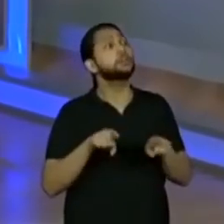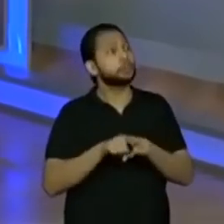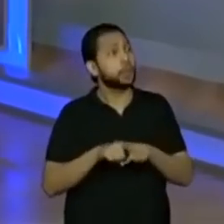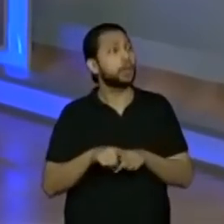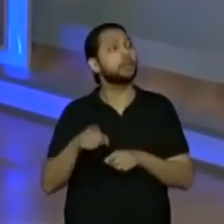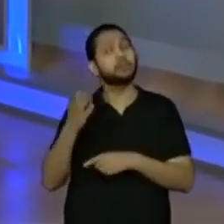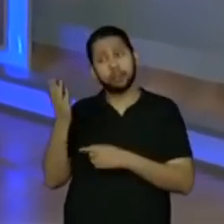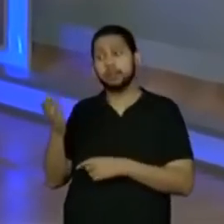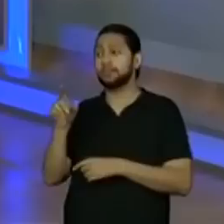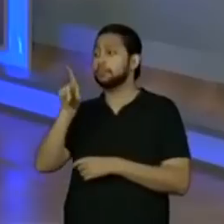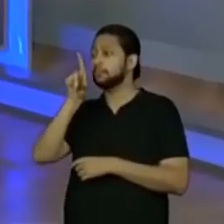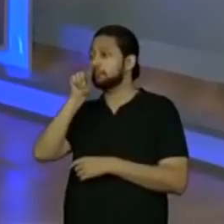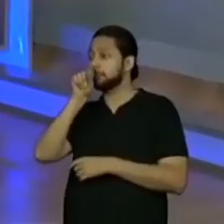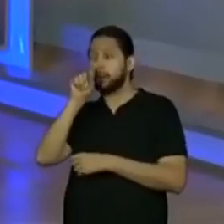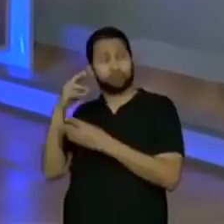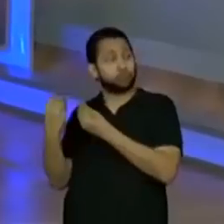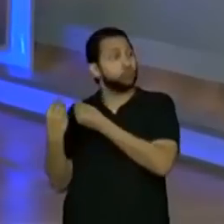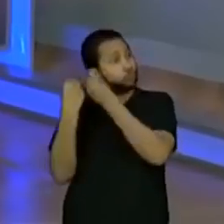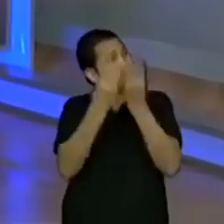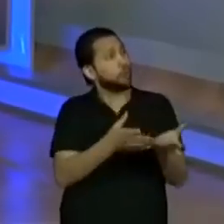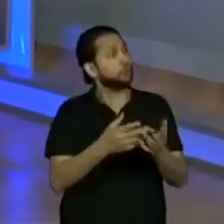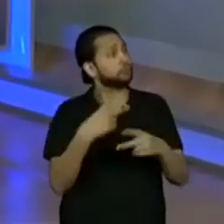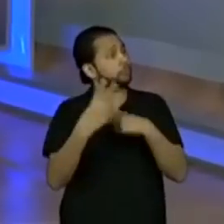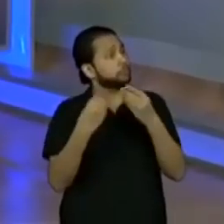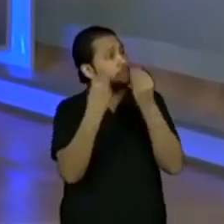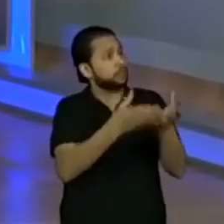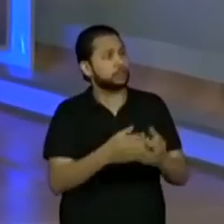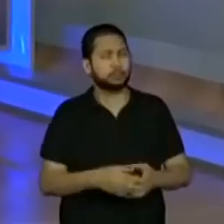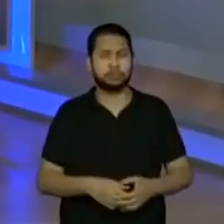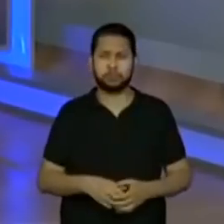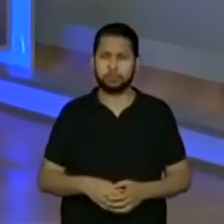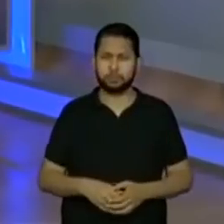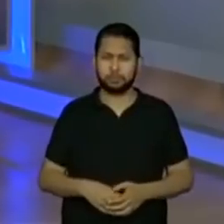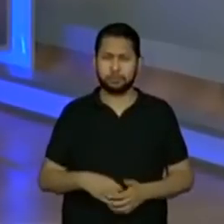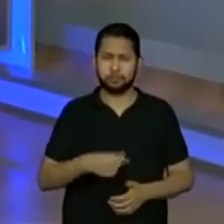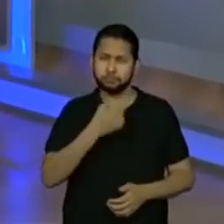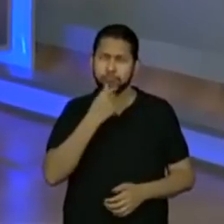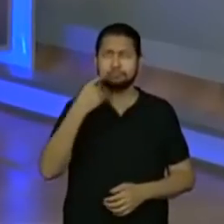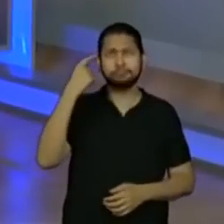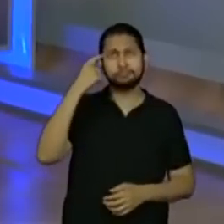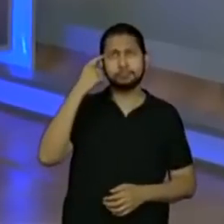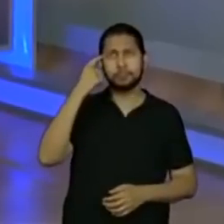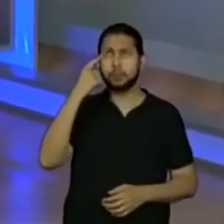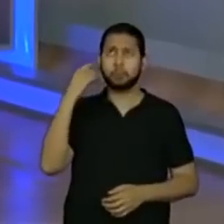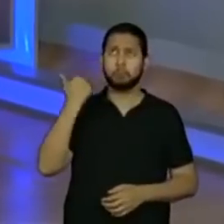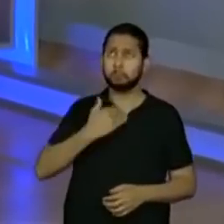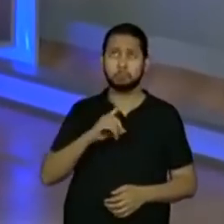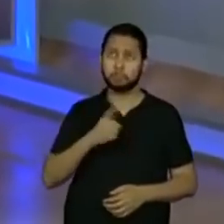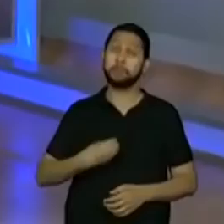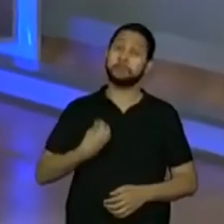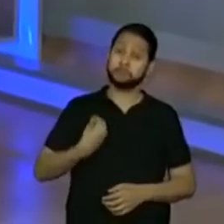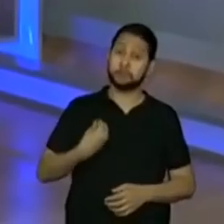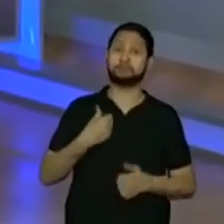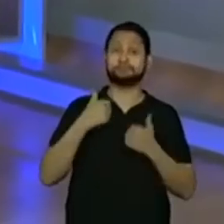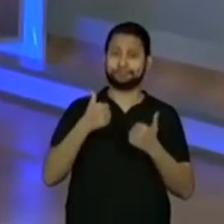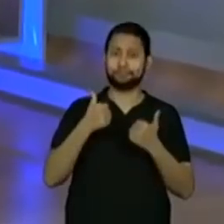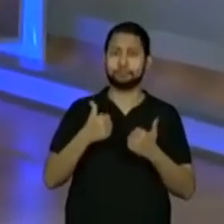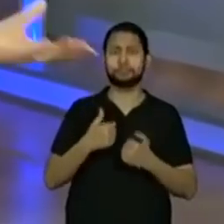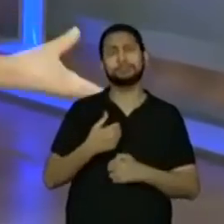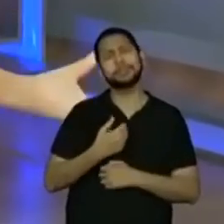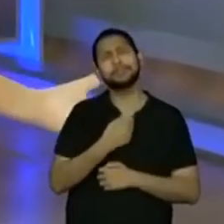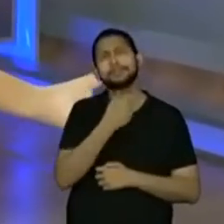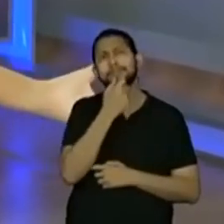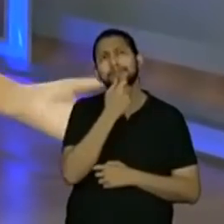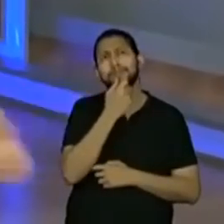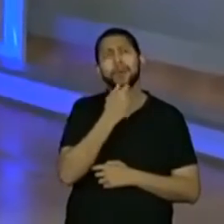de presente o pássaro de ouro. O rapaz saiu de lá feliz porque não ia morrer mais, mas triste